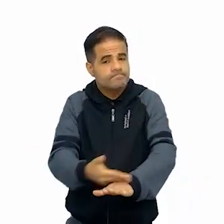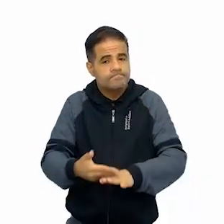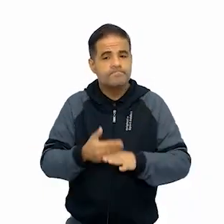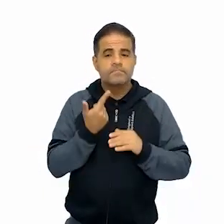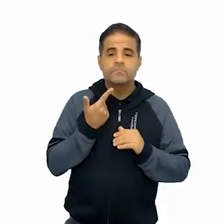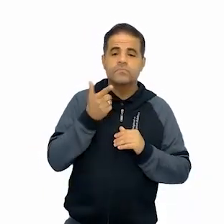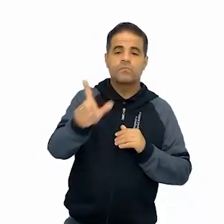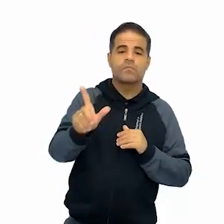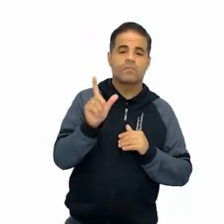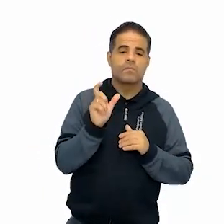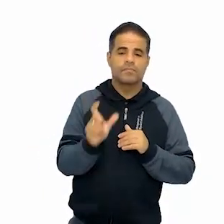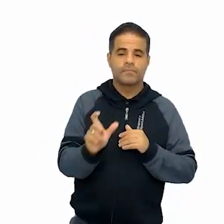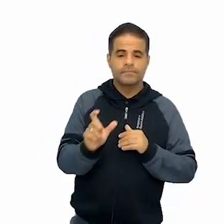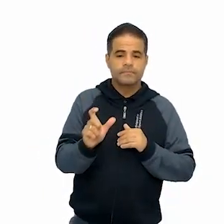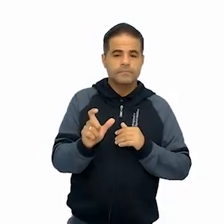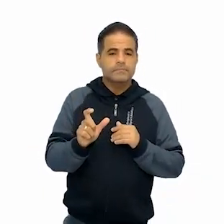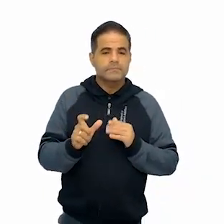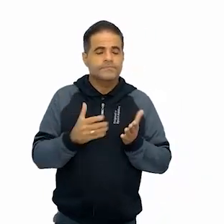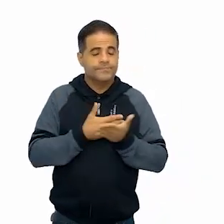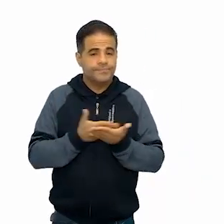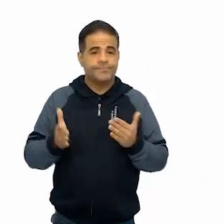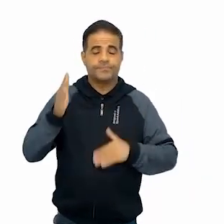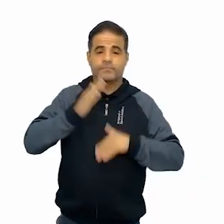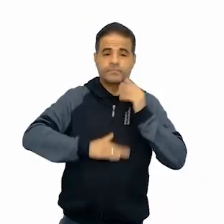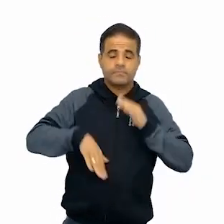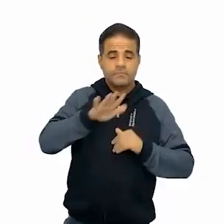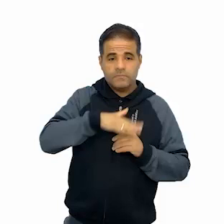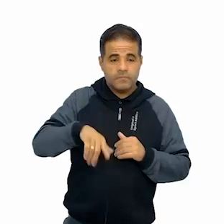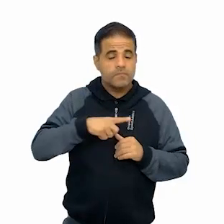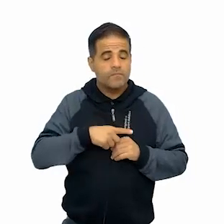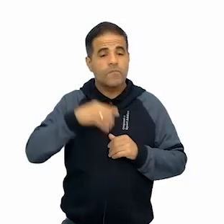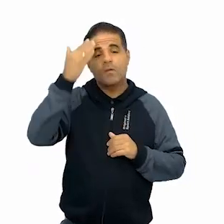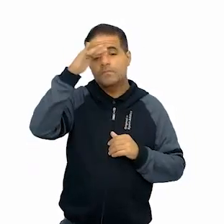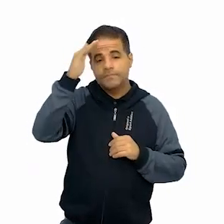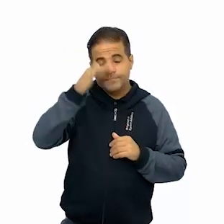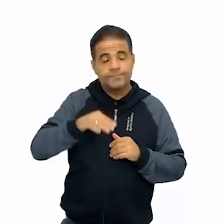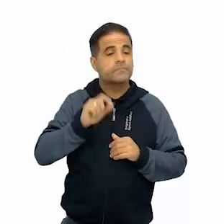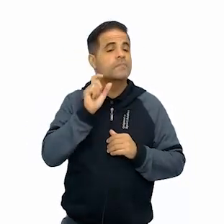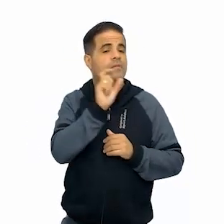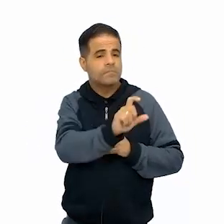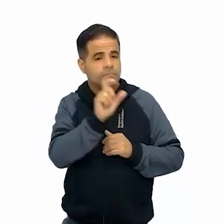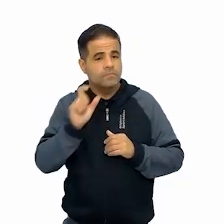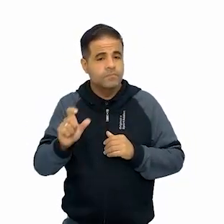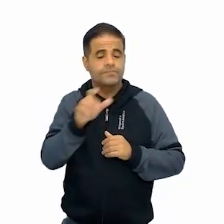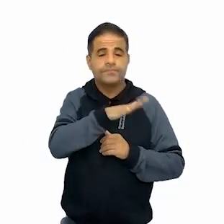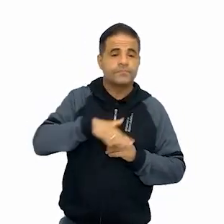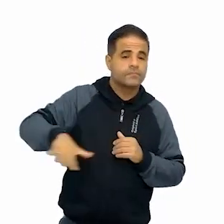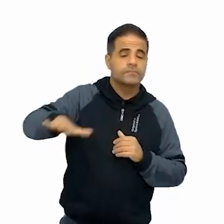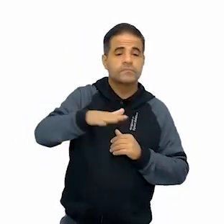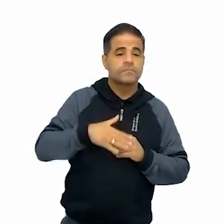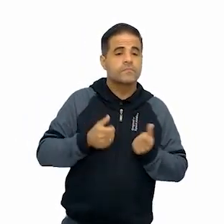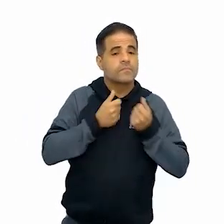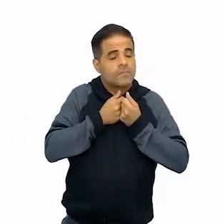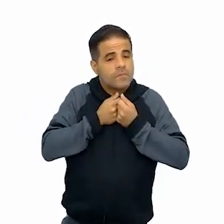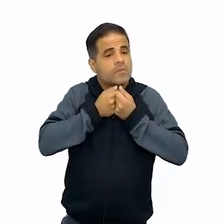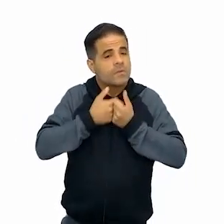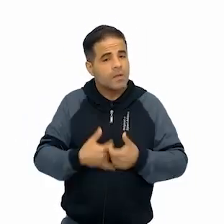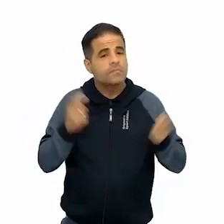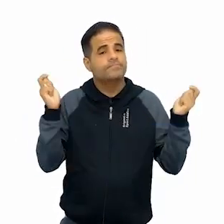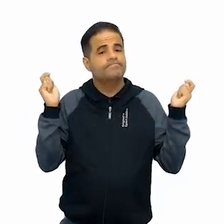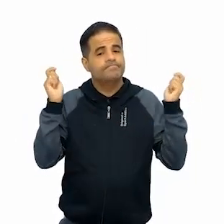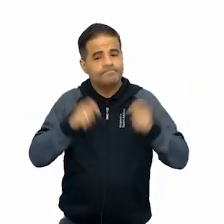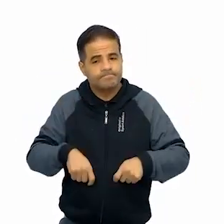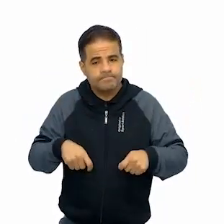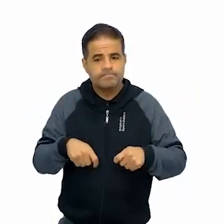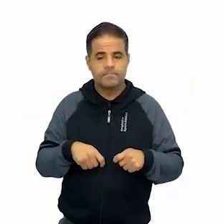por outra. O que eles entendem por habitar. Essas são algumas, né, são algumas